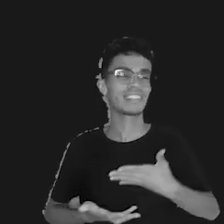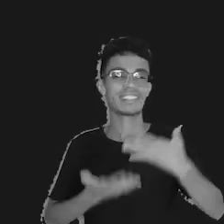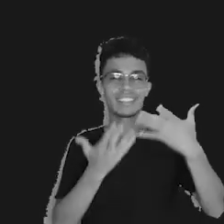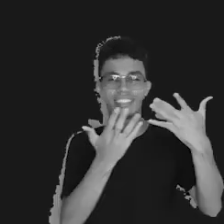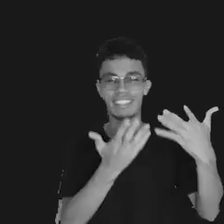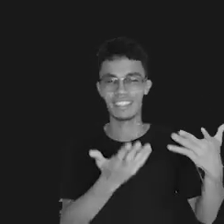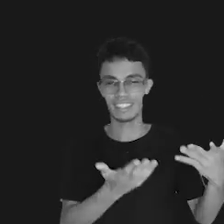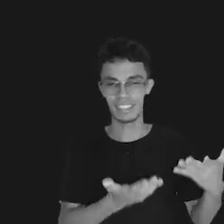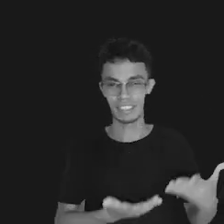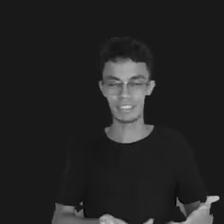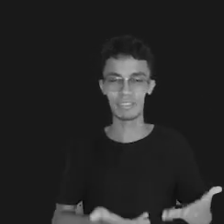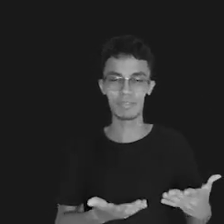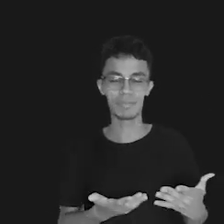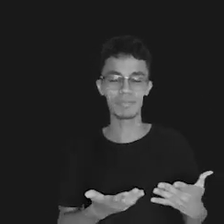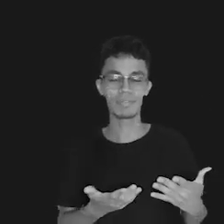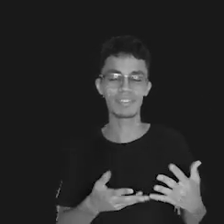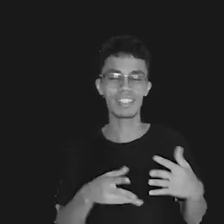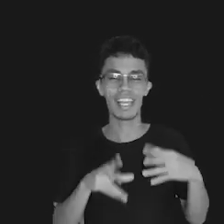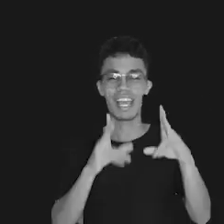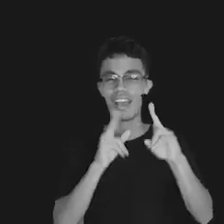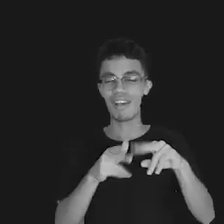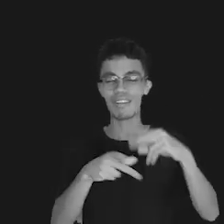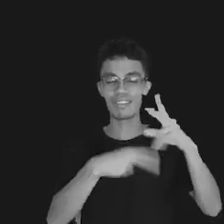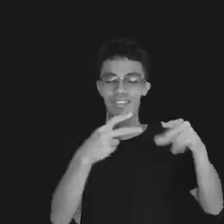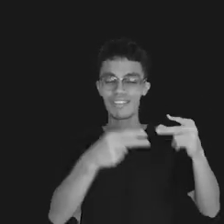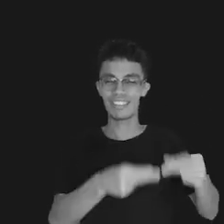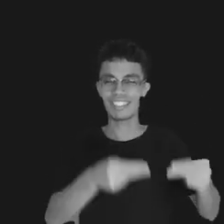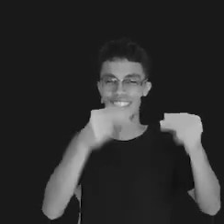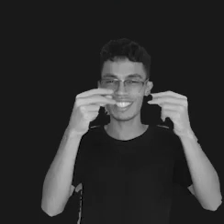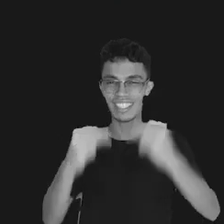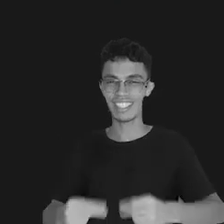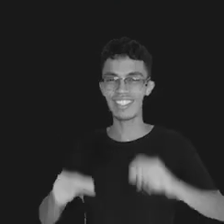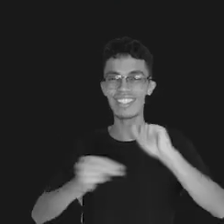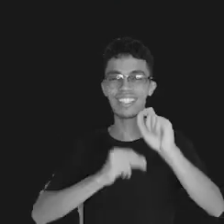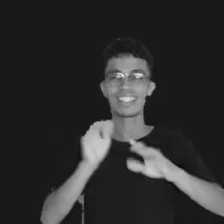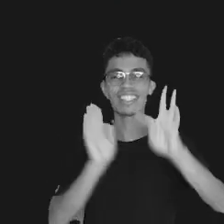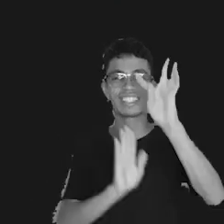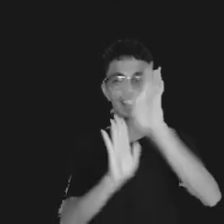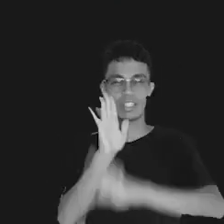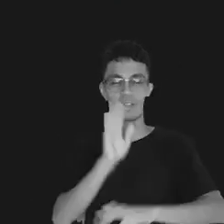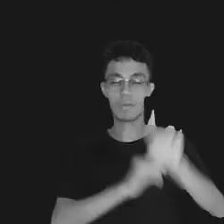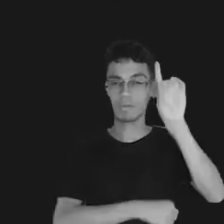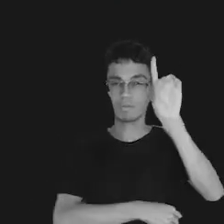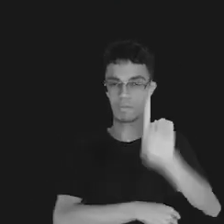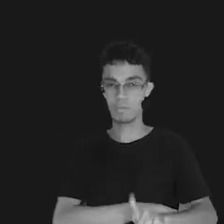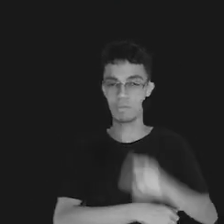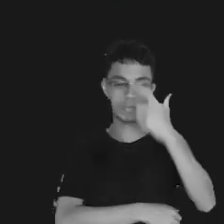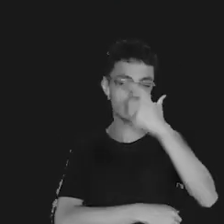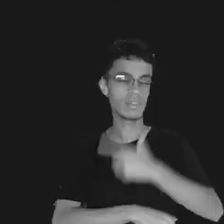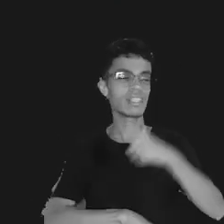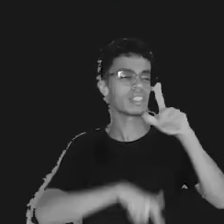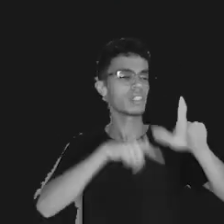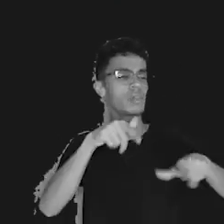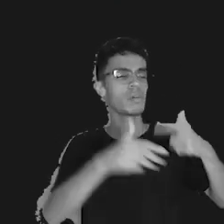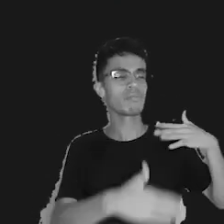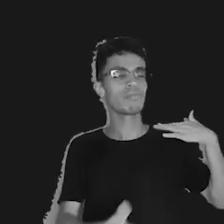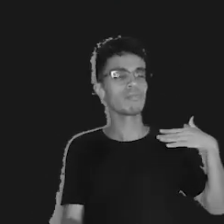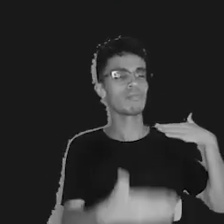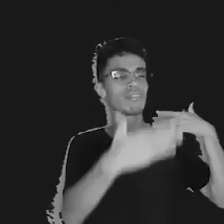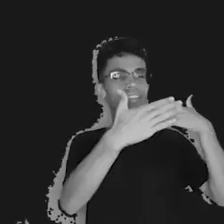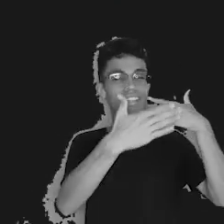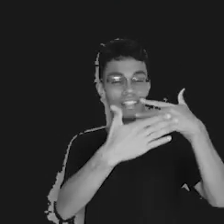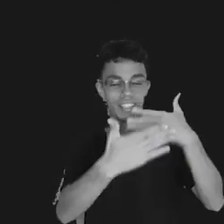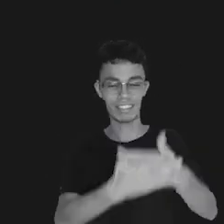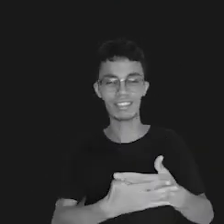receber de presente a direção desse texto. Eu trabalho há muito tempo com